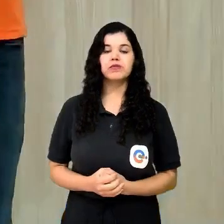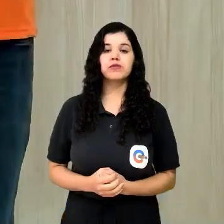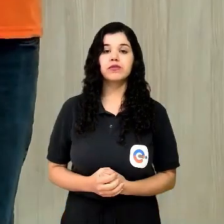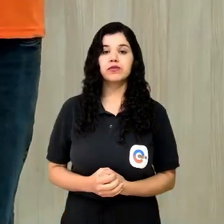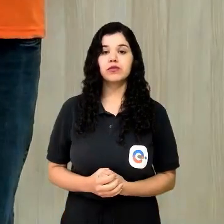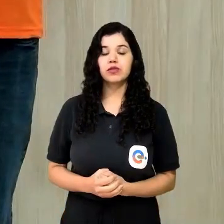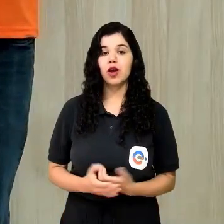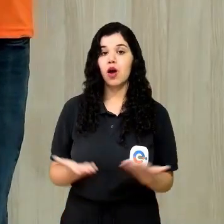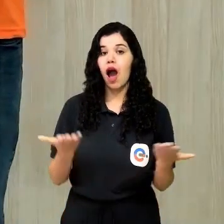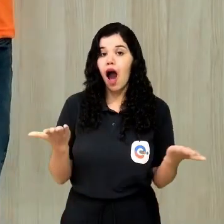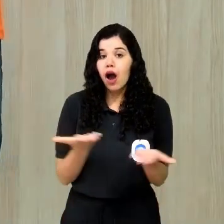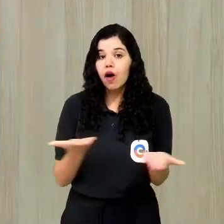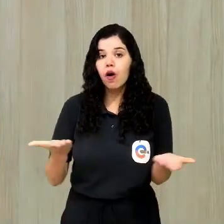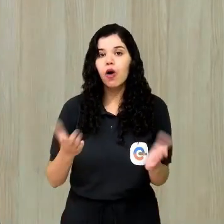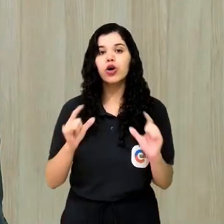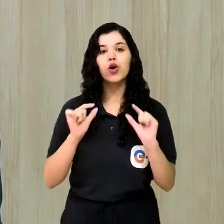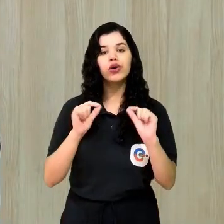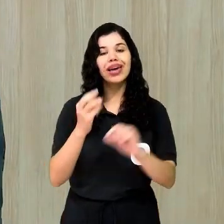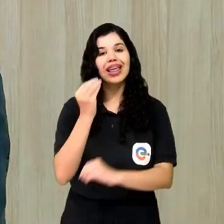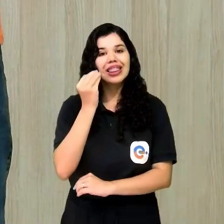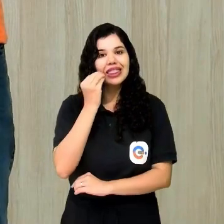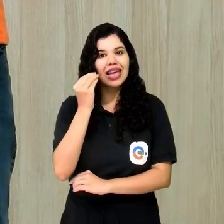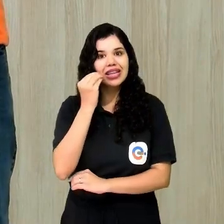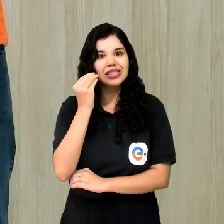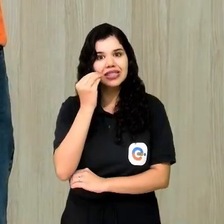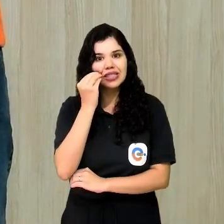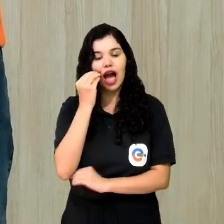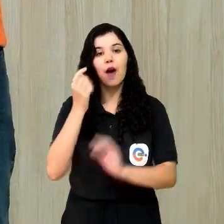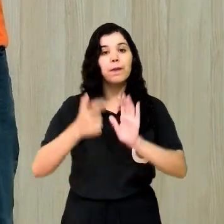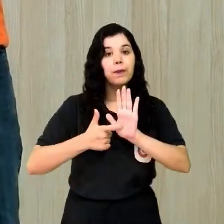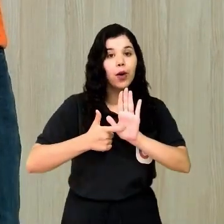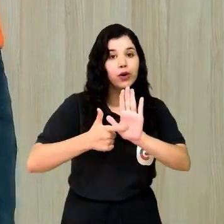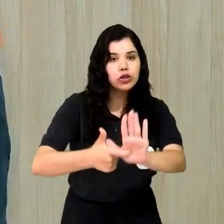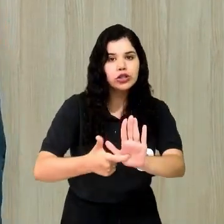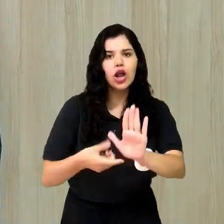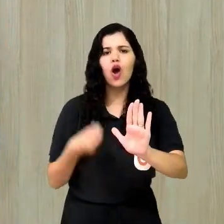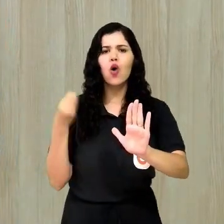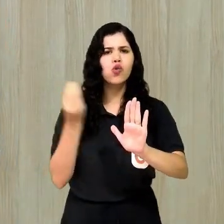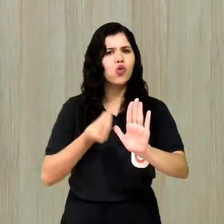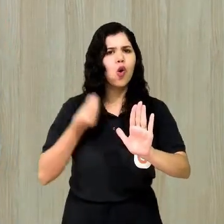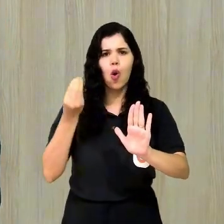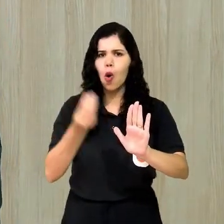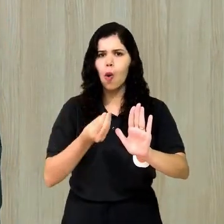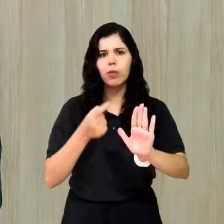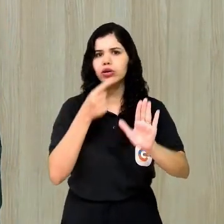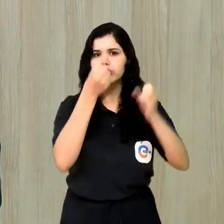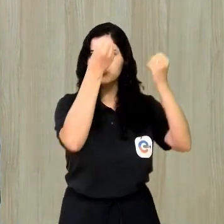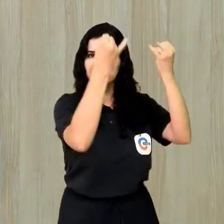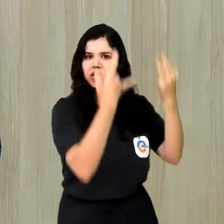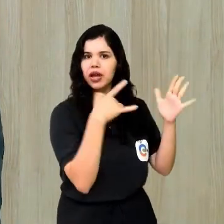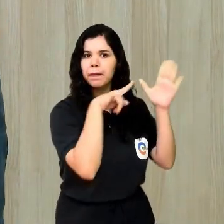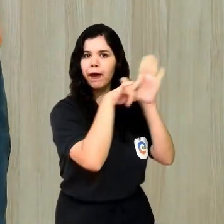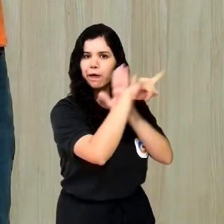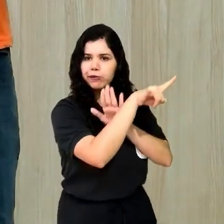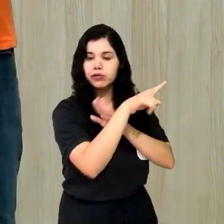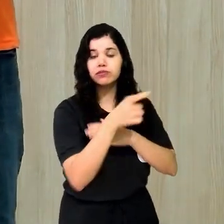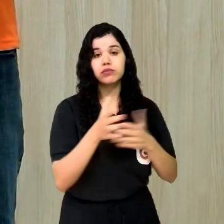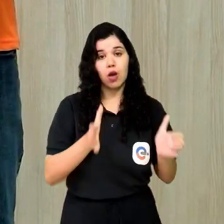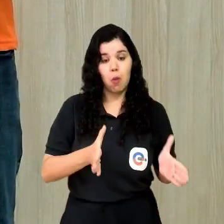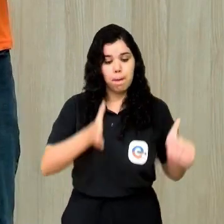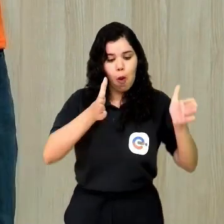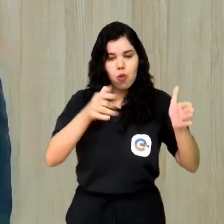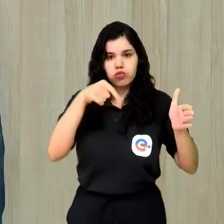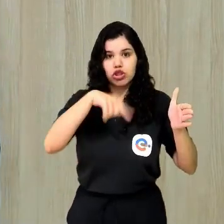lá. Vamos tentar aqui representar qual é a situação descrita na questão. Eu tenho um pote